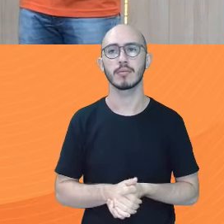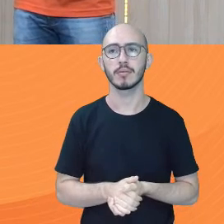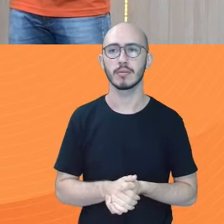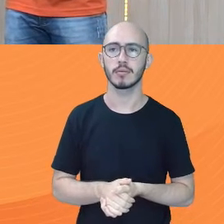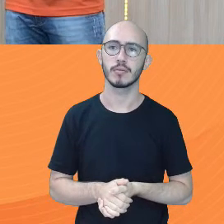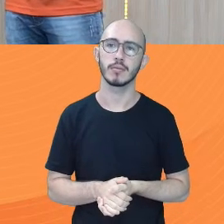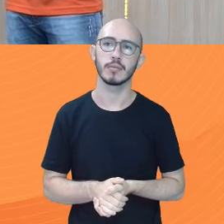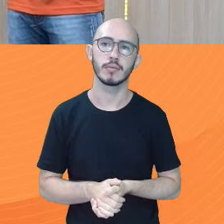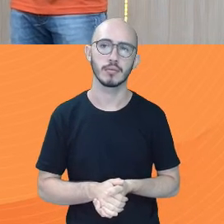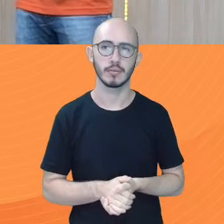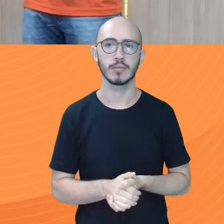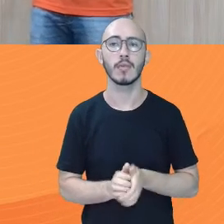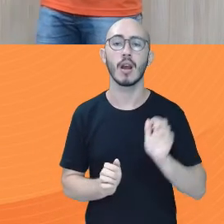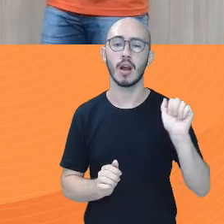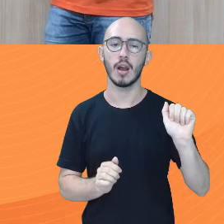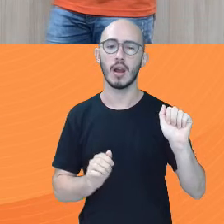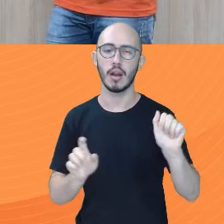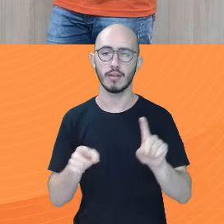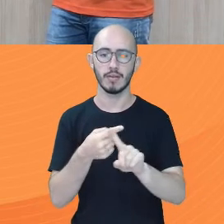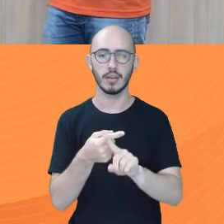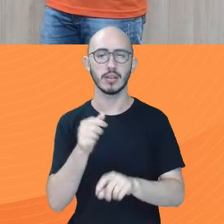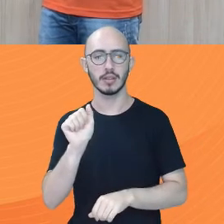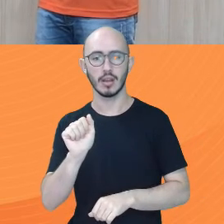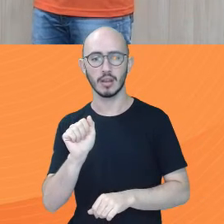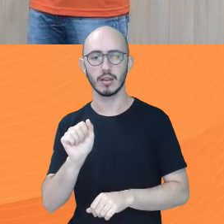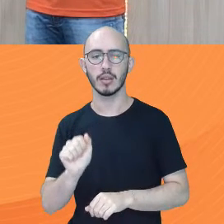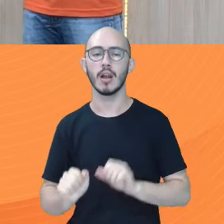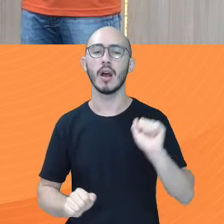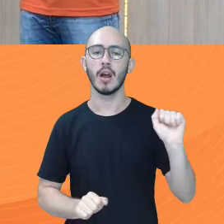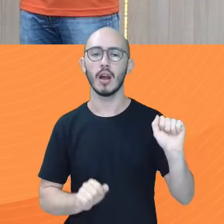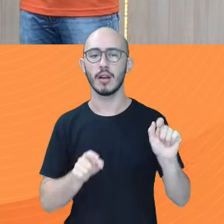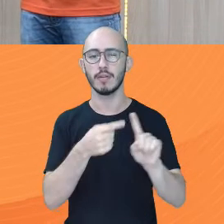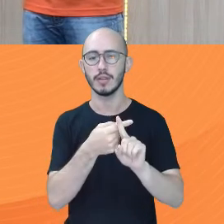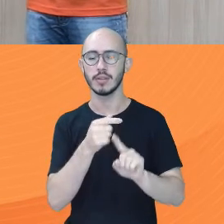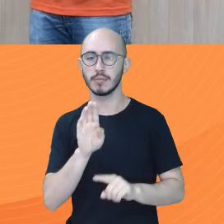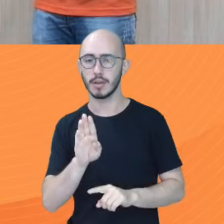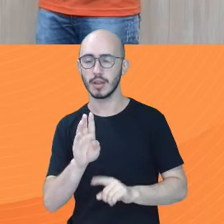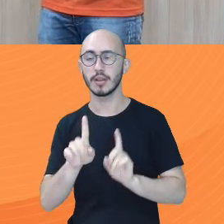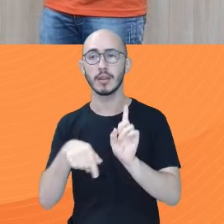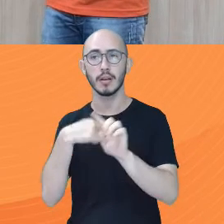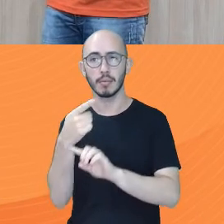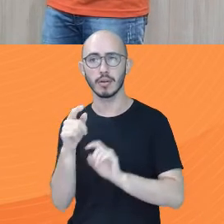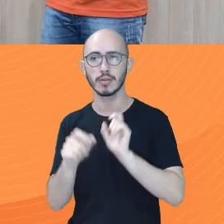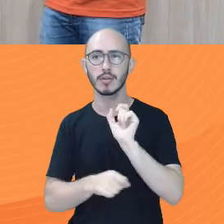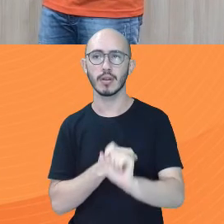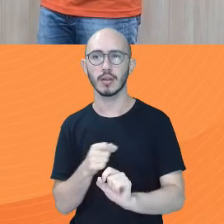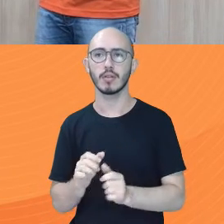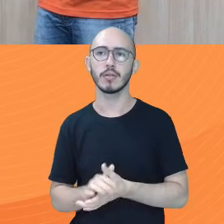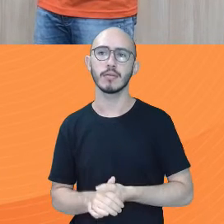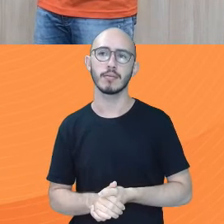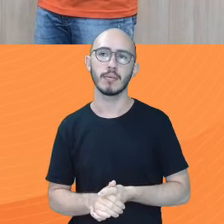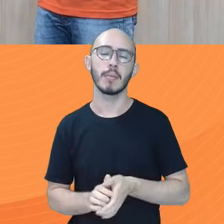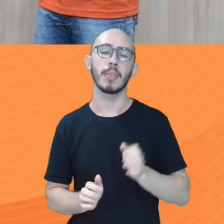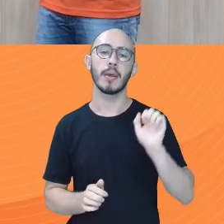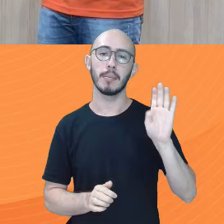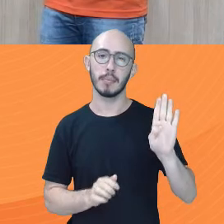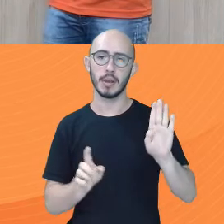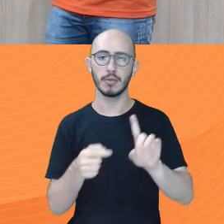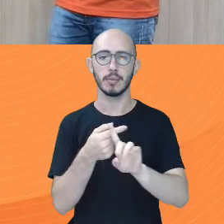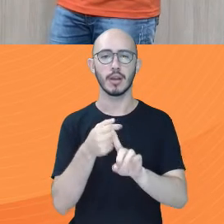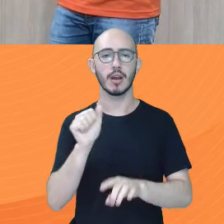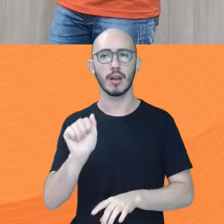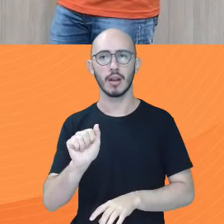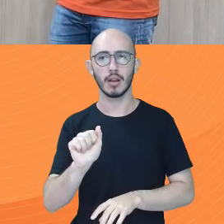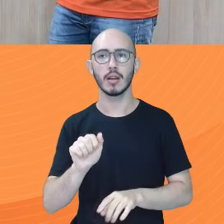o A pelo A, vou multiplicar o A pelo B, certo? Depois eu vou multiplicar o B pelo A e também